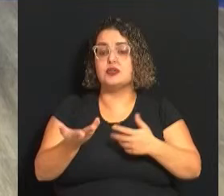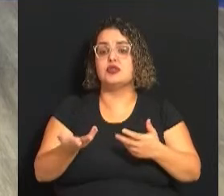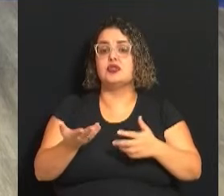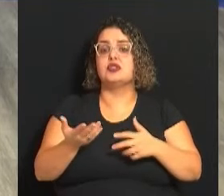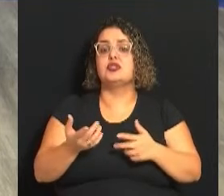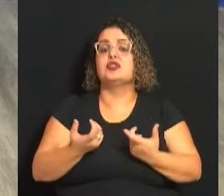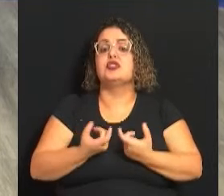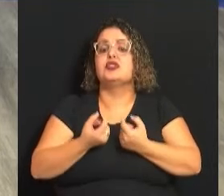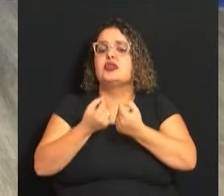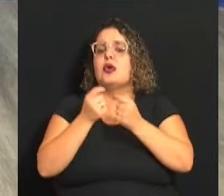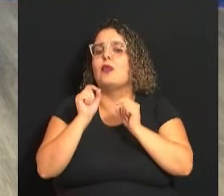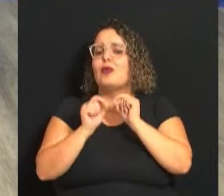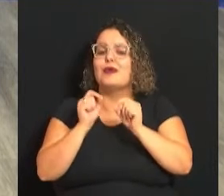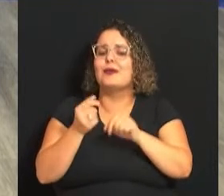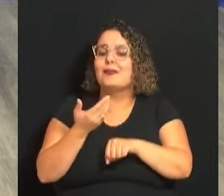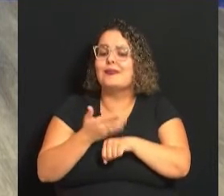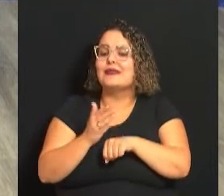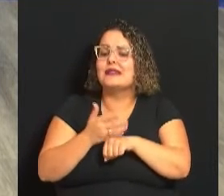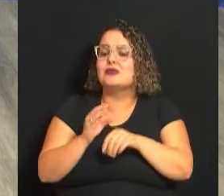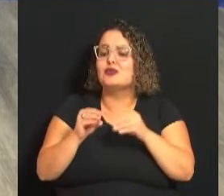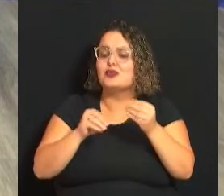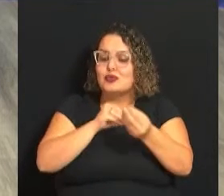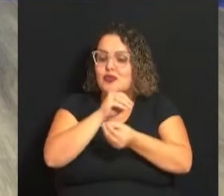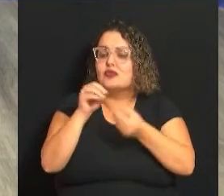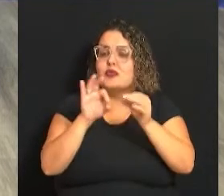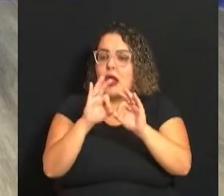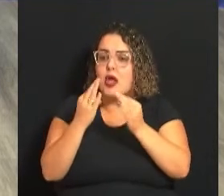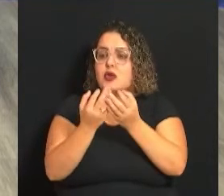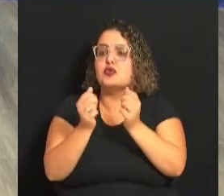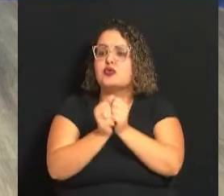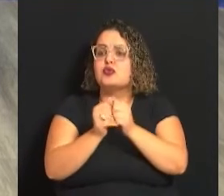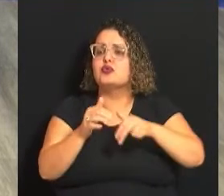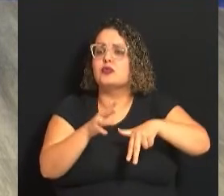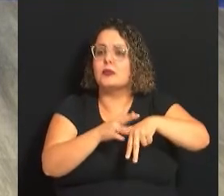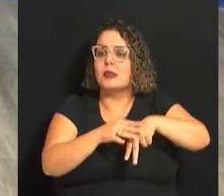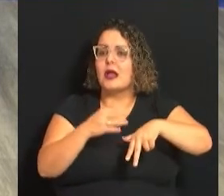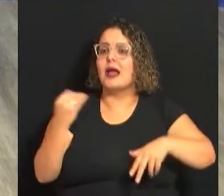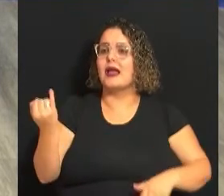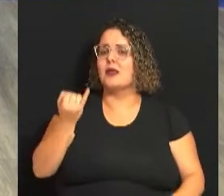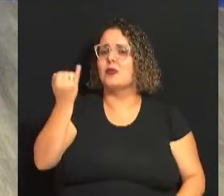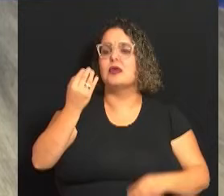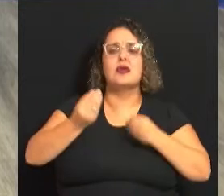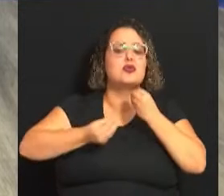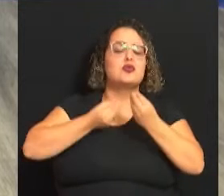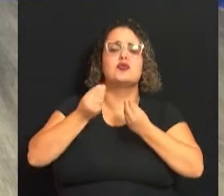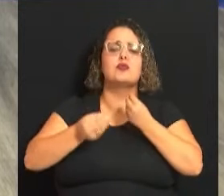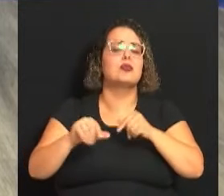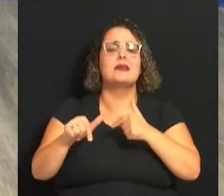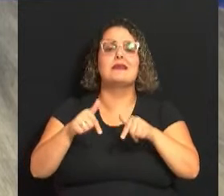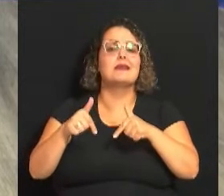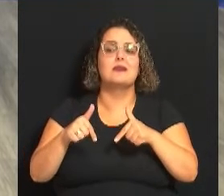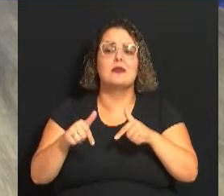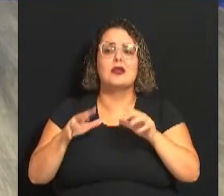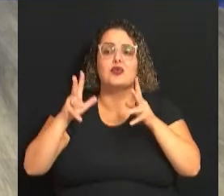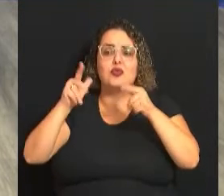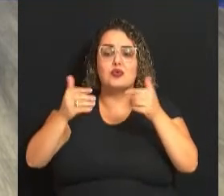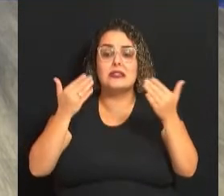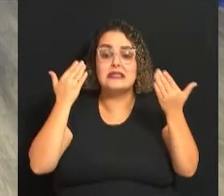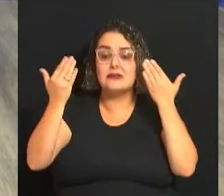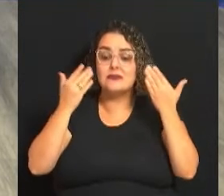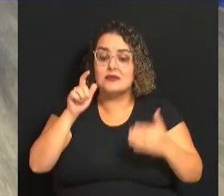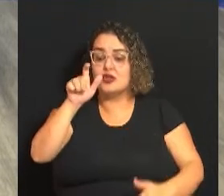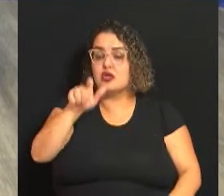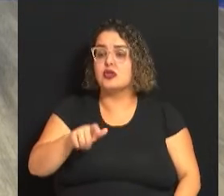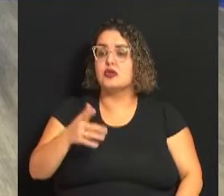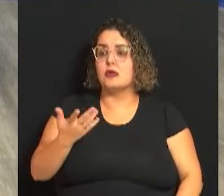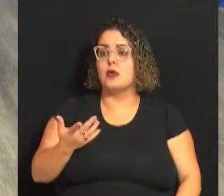na prática, o envolvimento da família junto com esse paciente é fundamental? Como é que vocês trabalham todo esse psicológico da pessoa?